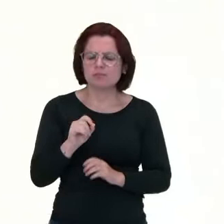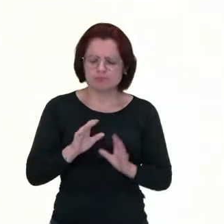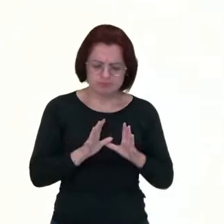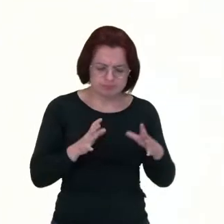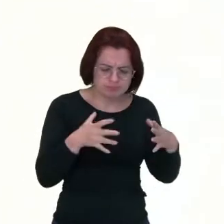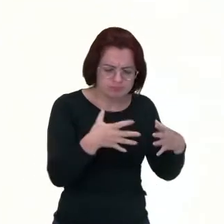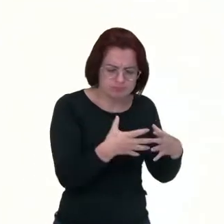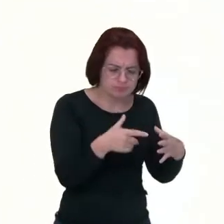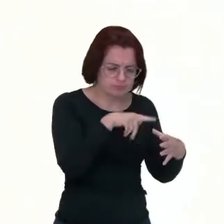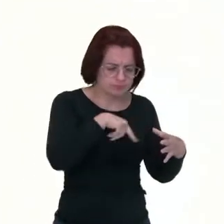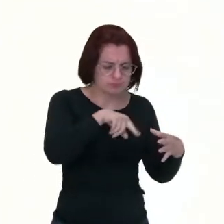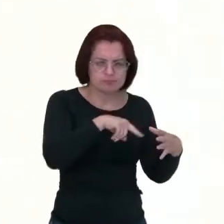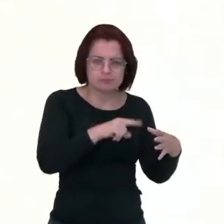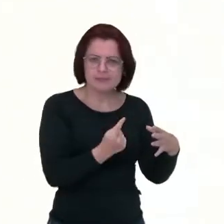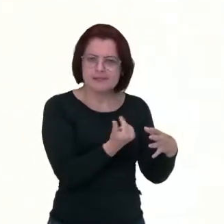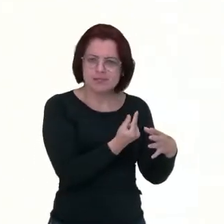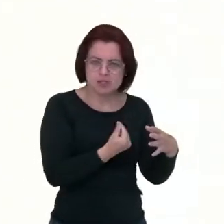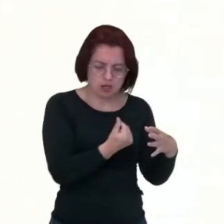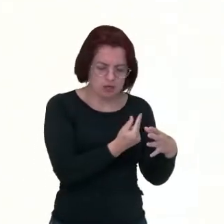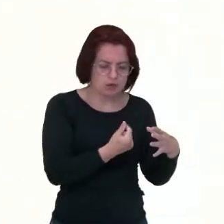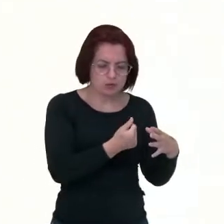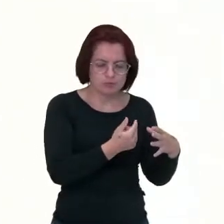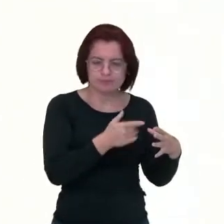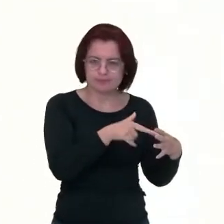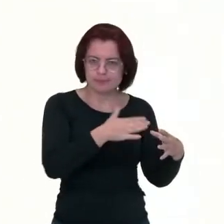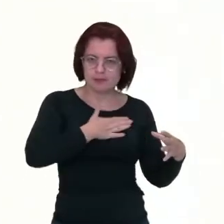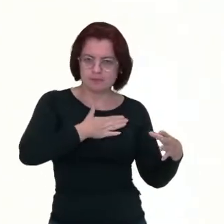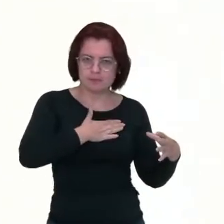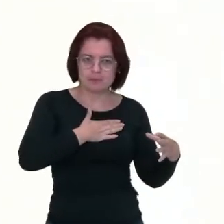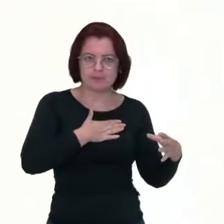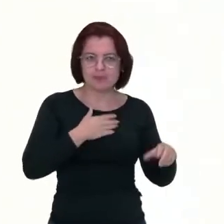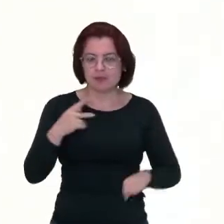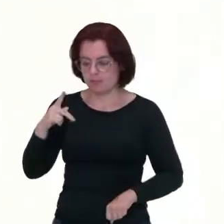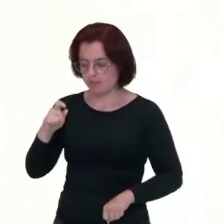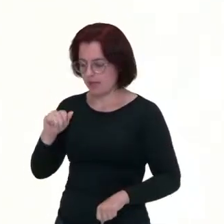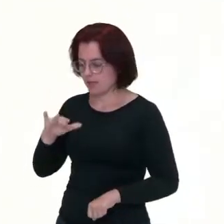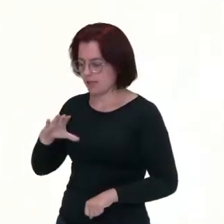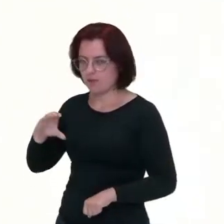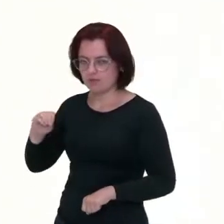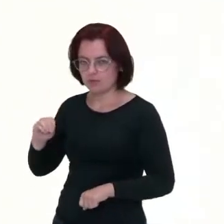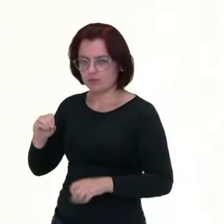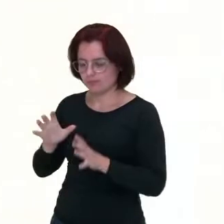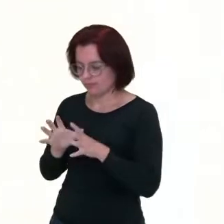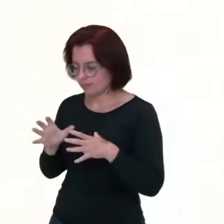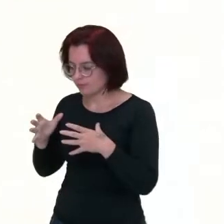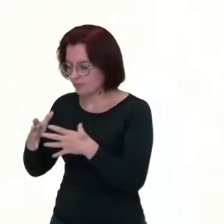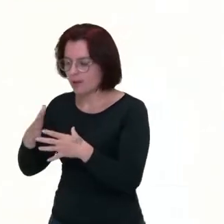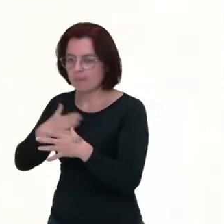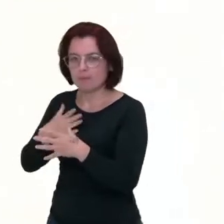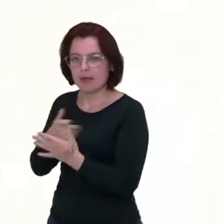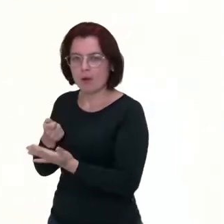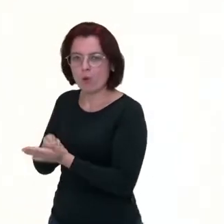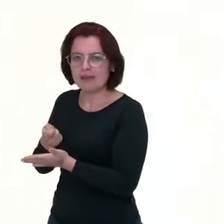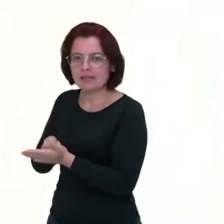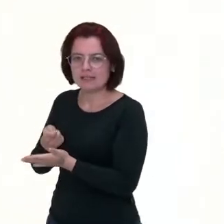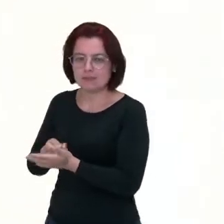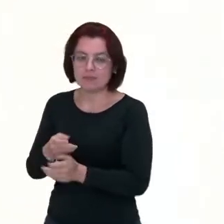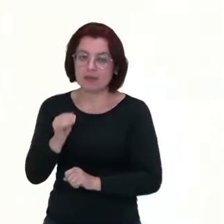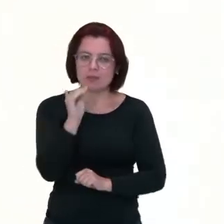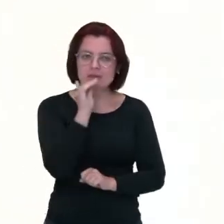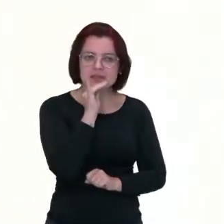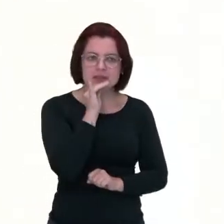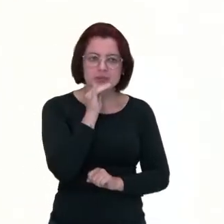e direitos de uma pessoa. E o passivo é o conjunto de todas as obrigações. Exemplo, vamos